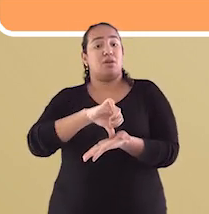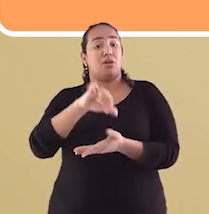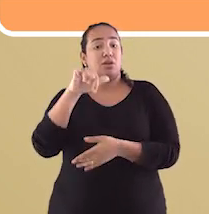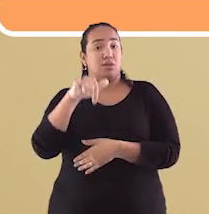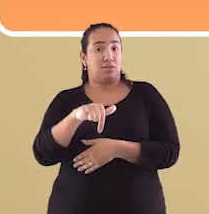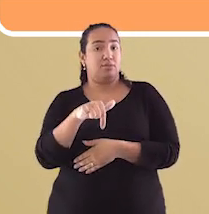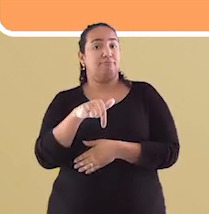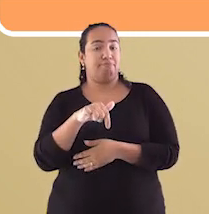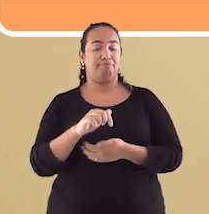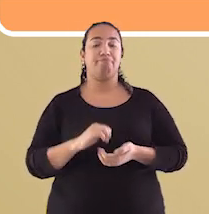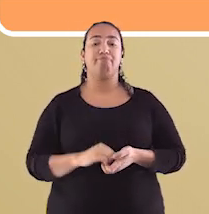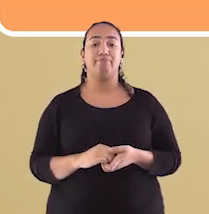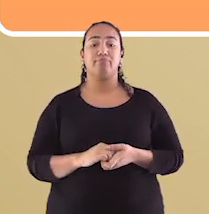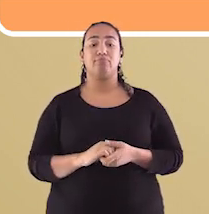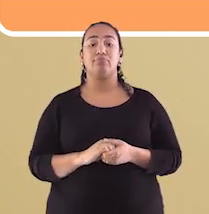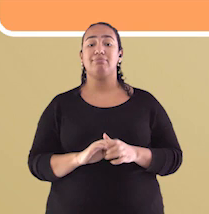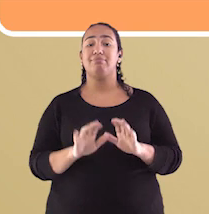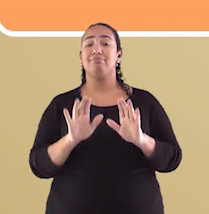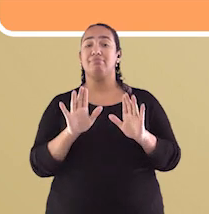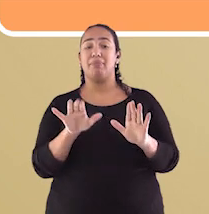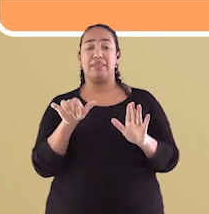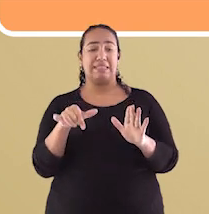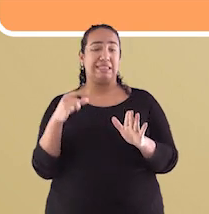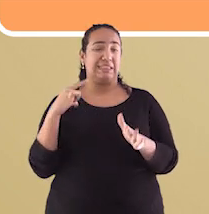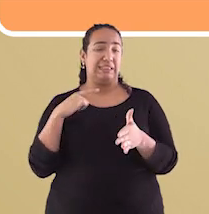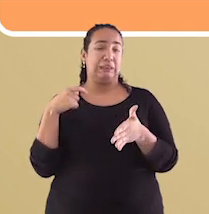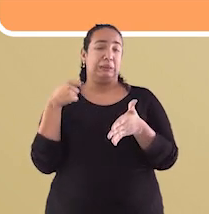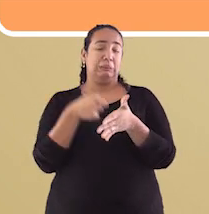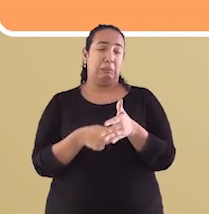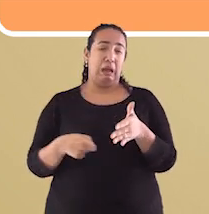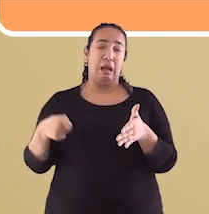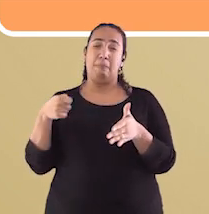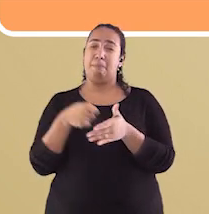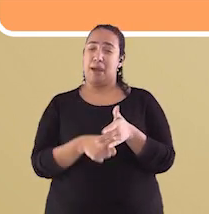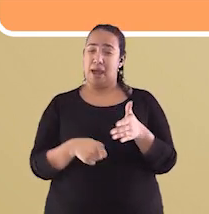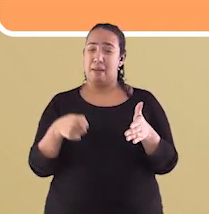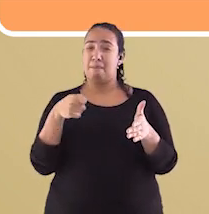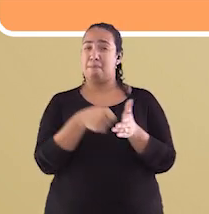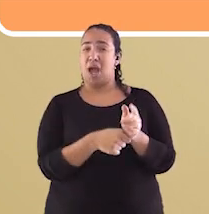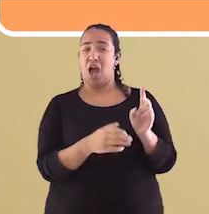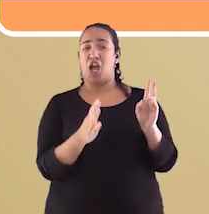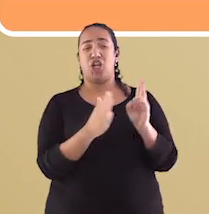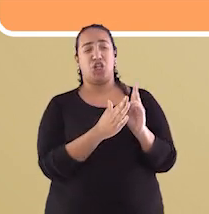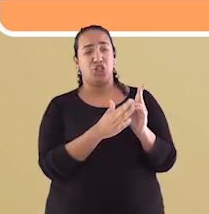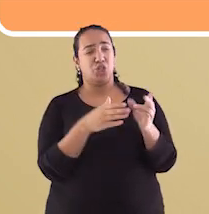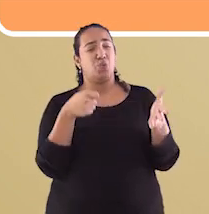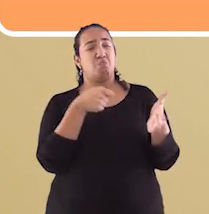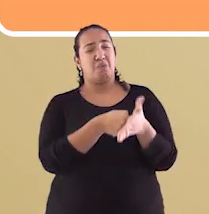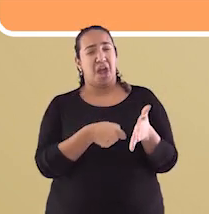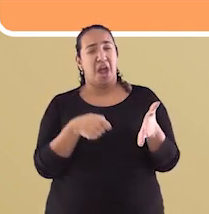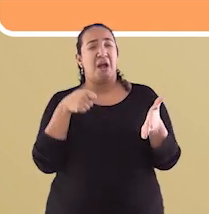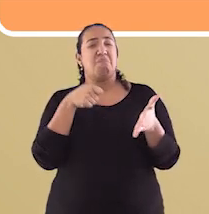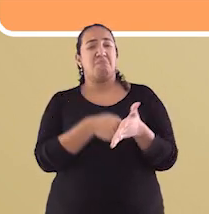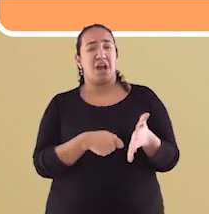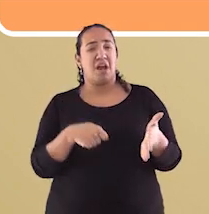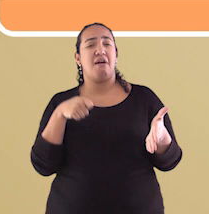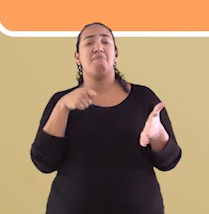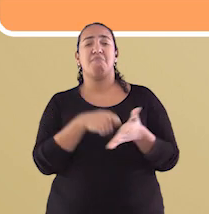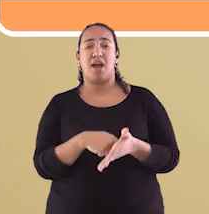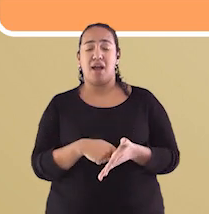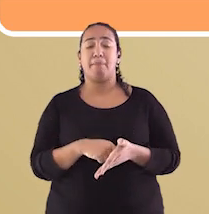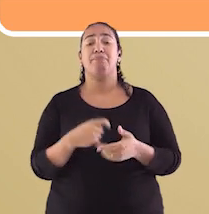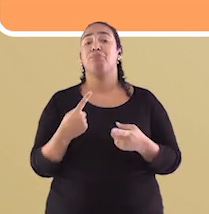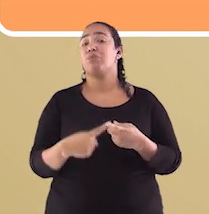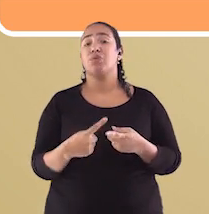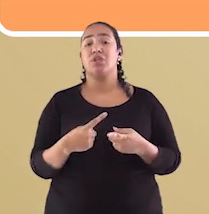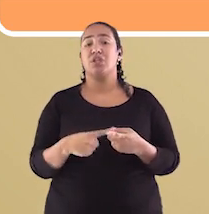da capitania. Mas era uma luta constante com os indígenas, que já habitavam aqui,